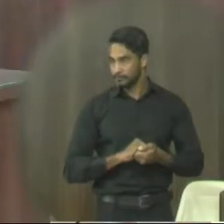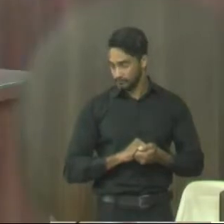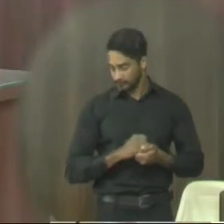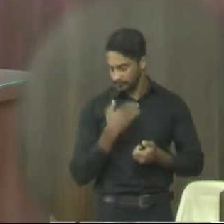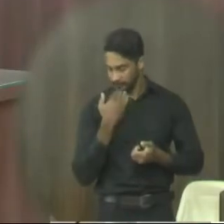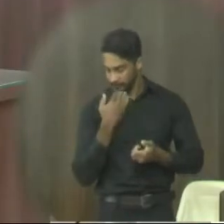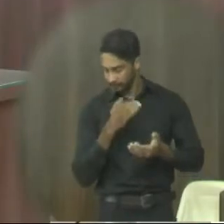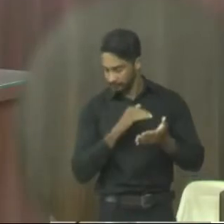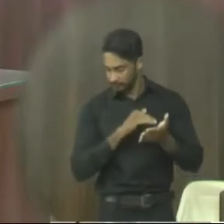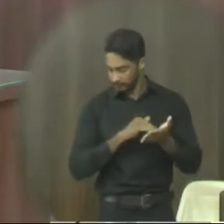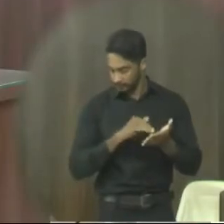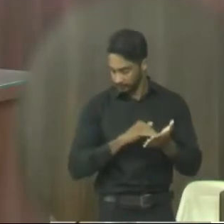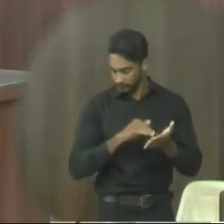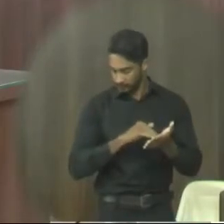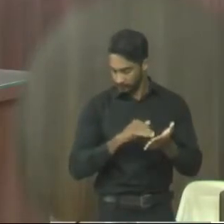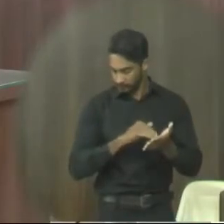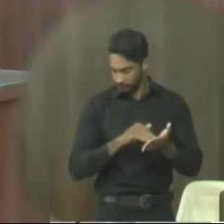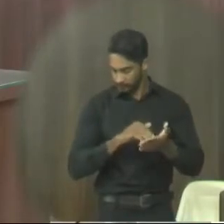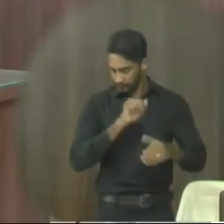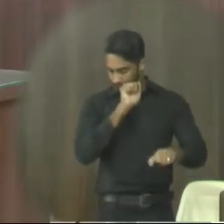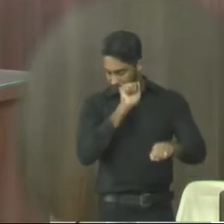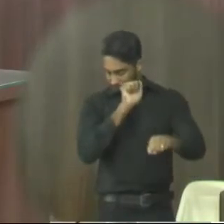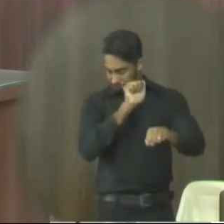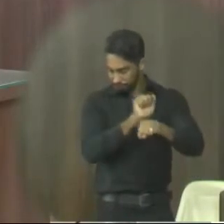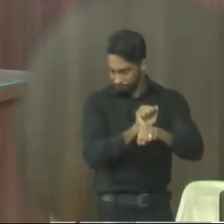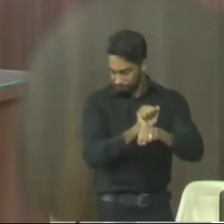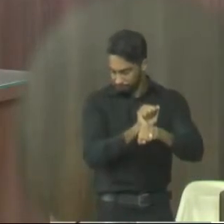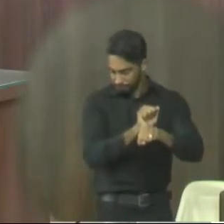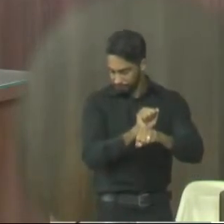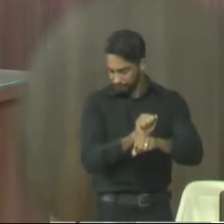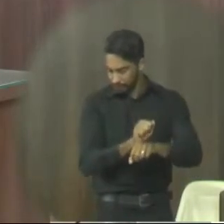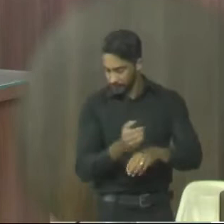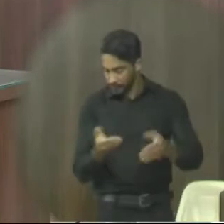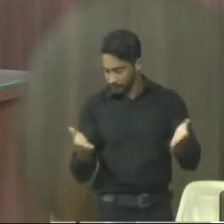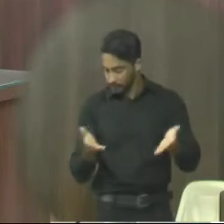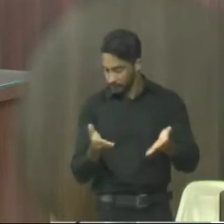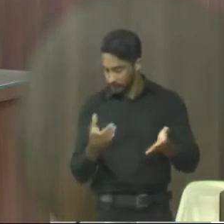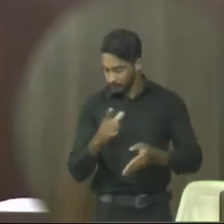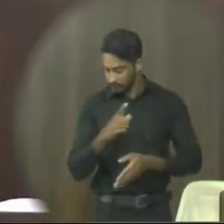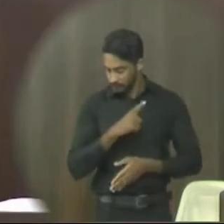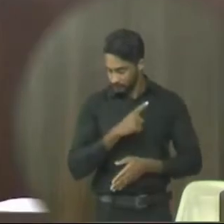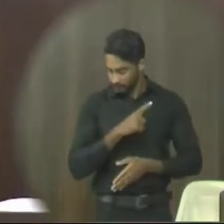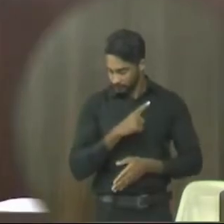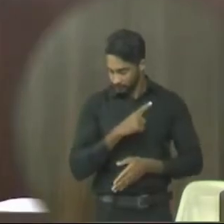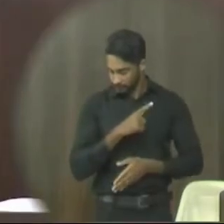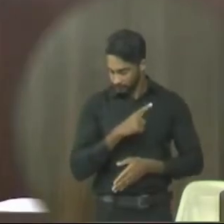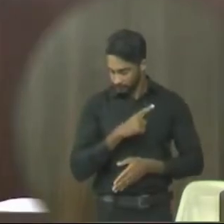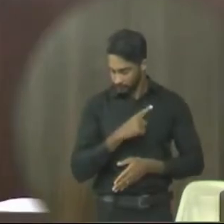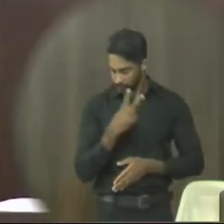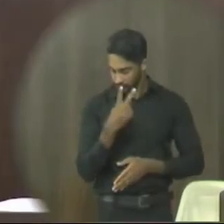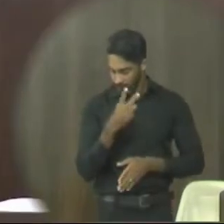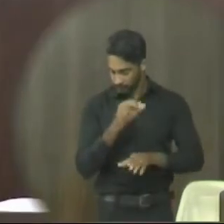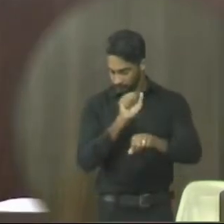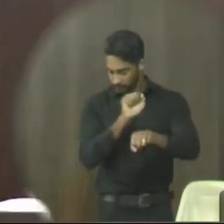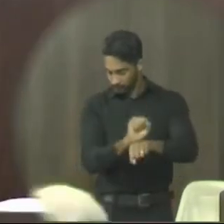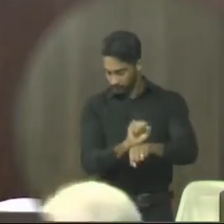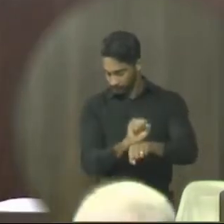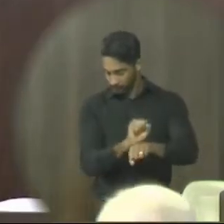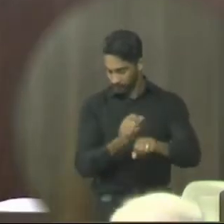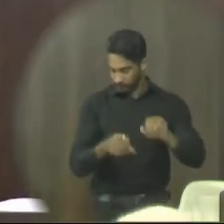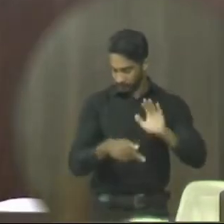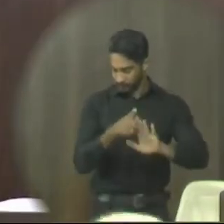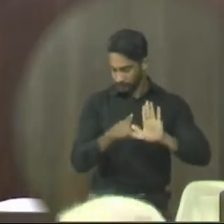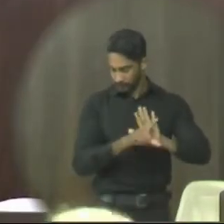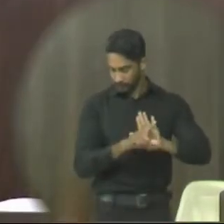Solicito ao seu secretário que faça a leitura dos vetos. Nós temos aí hoje dois vetos. projeto